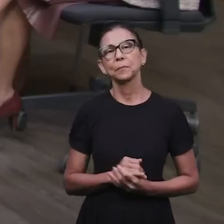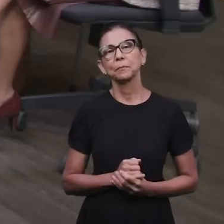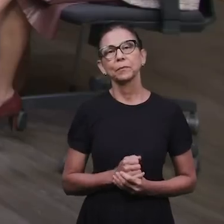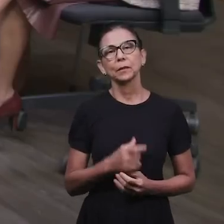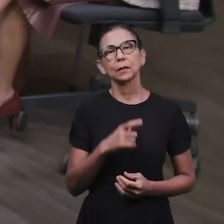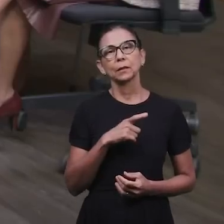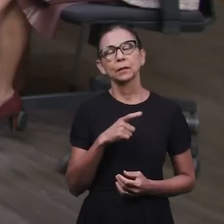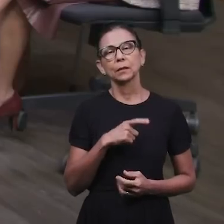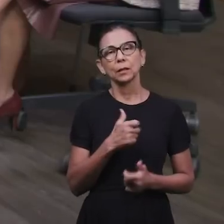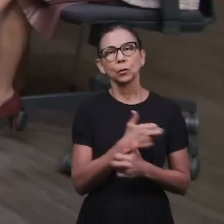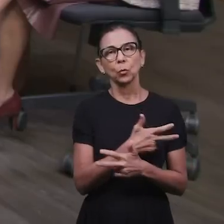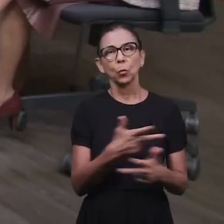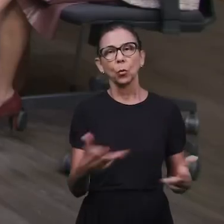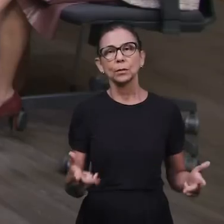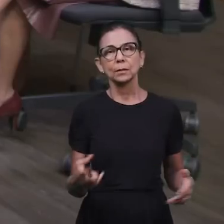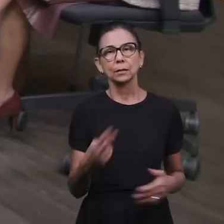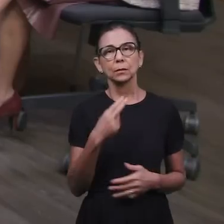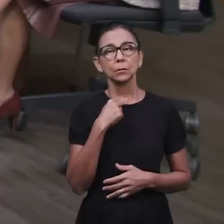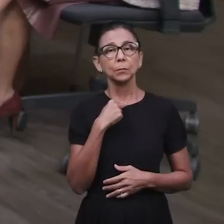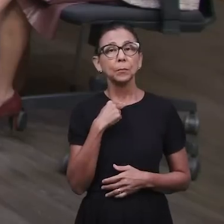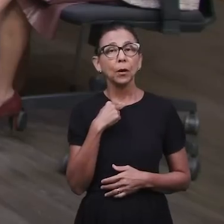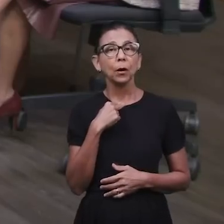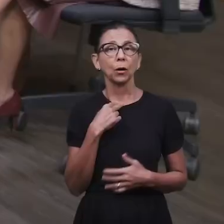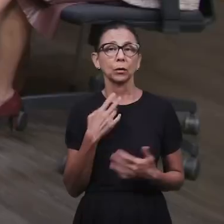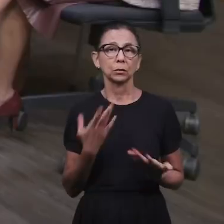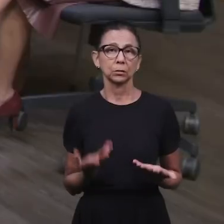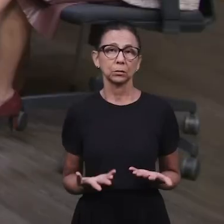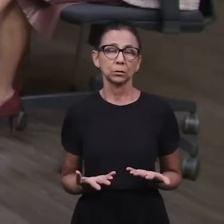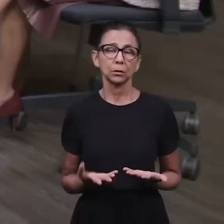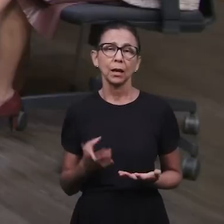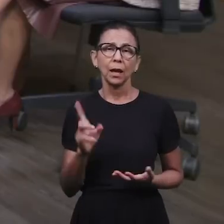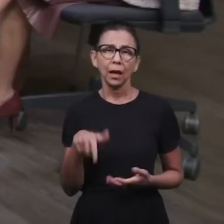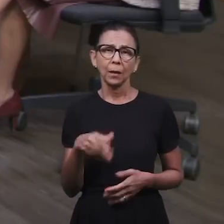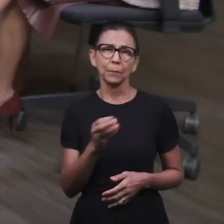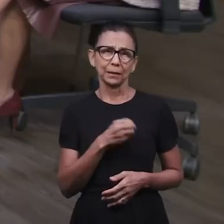Juliana, respondendo a sua pergunta diretamente,